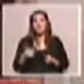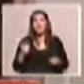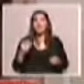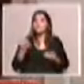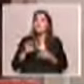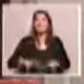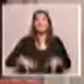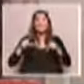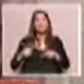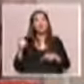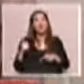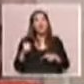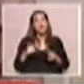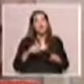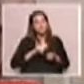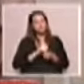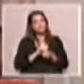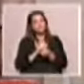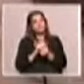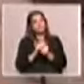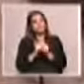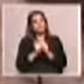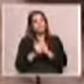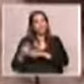realmente evoluíram e foram modificando ao longo do tempo